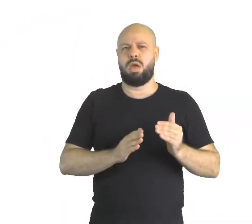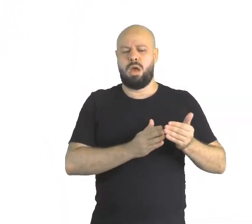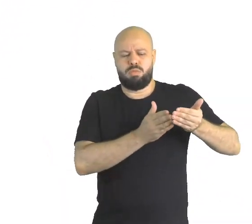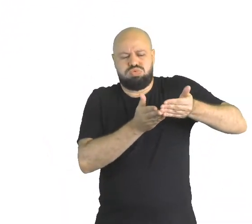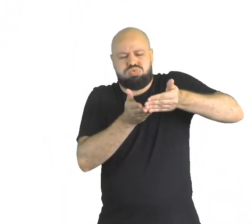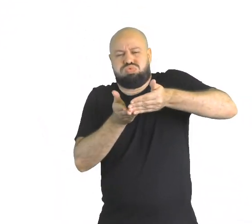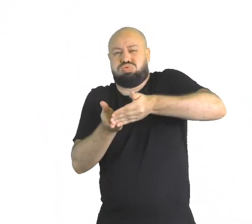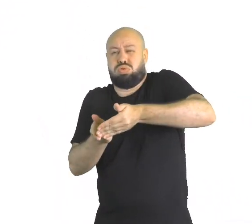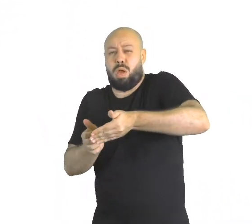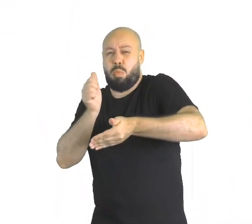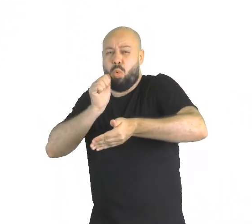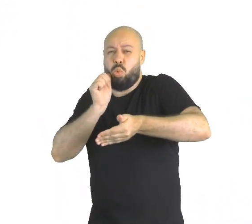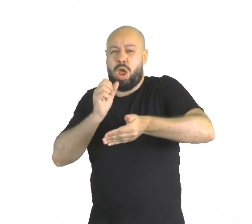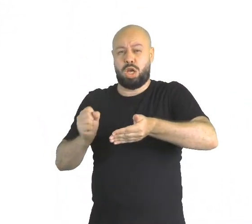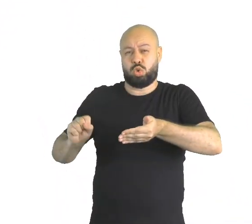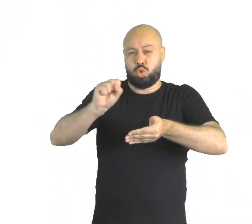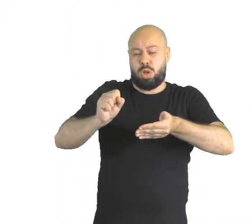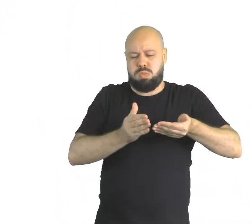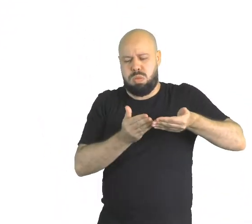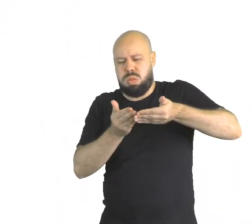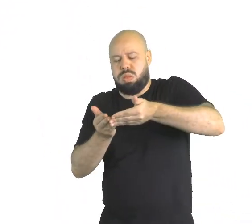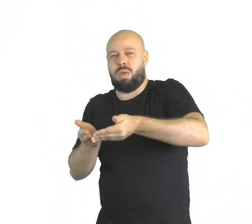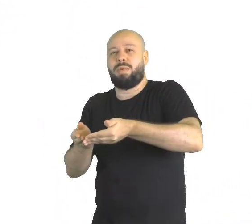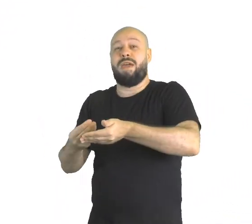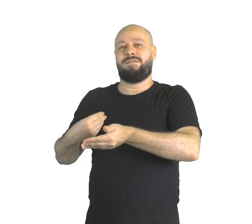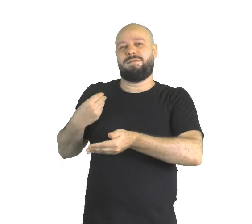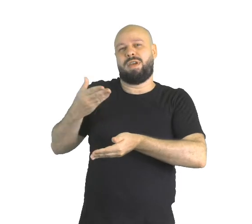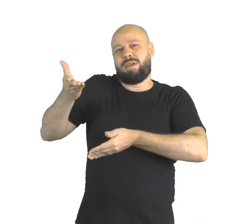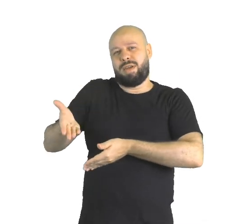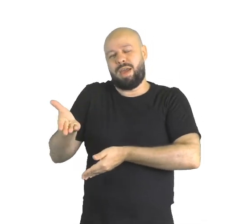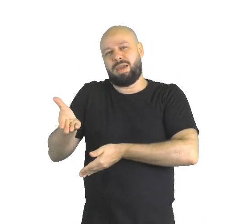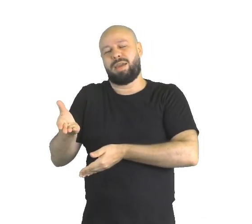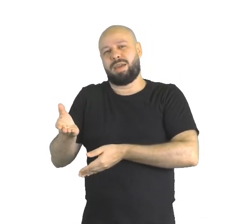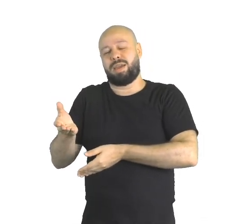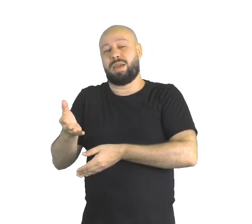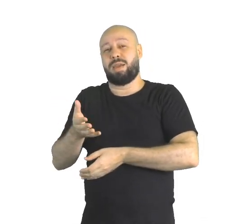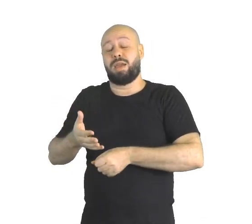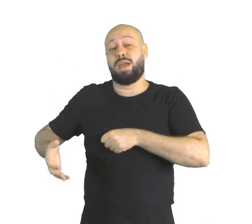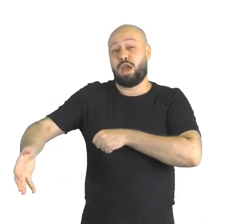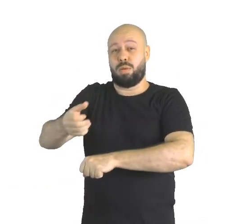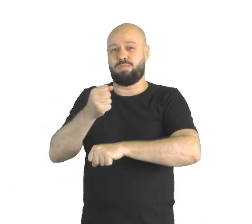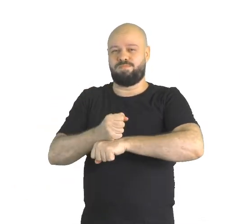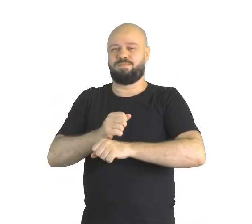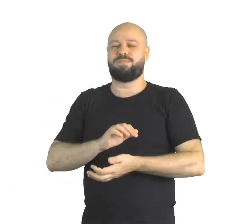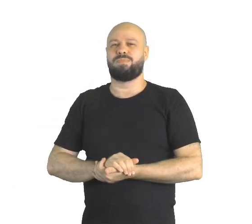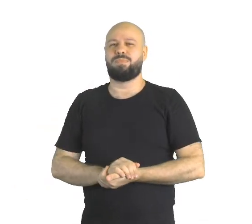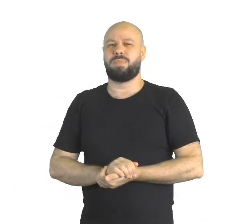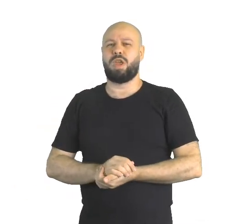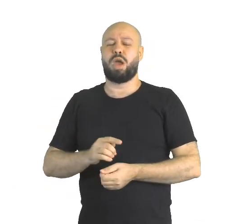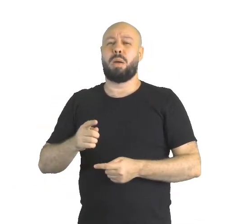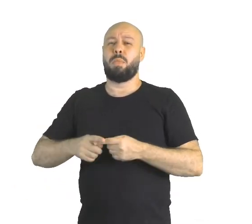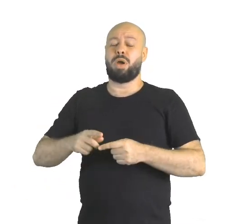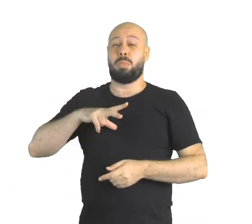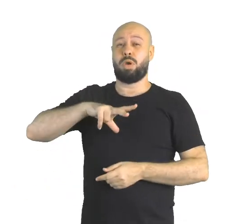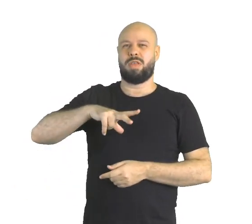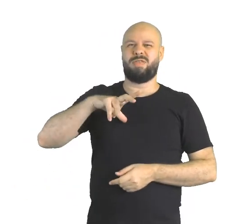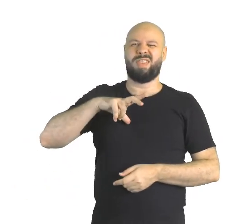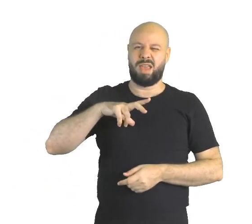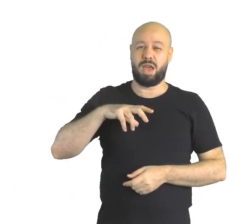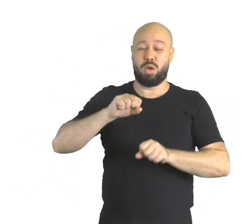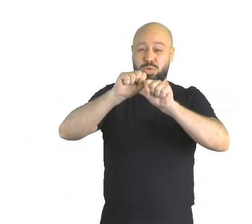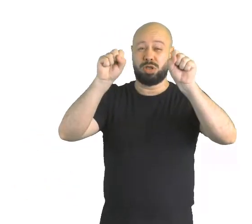solteiras, né, de Portugal para poder residirem aqui na colônia. Por quê? Porque Portugal ele tem um sistema